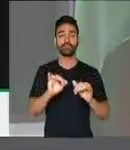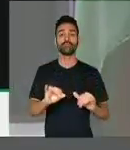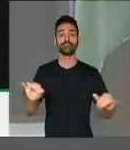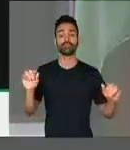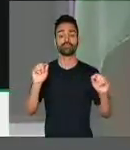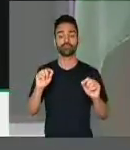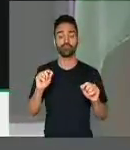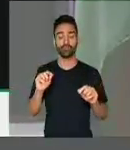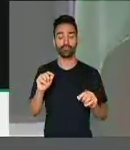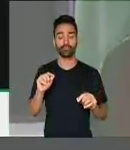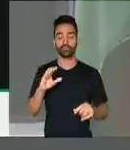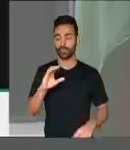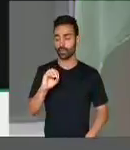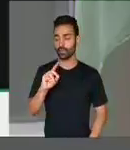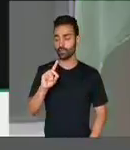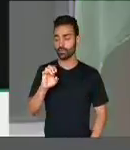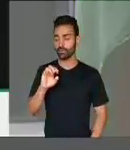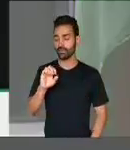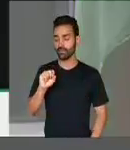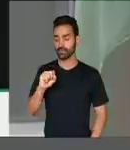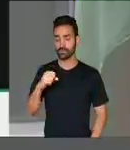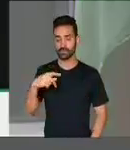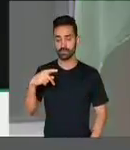senhor presidente, que a Codevasf